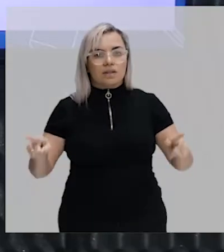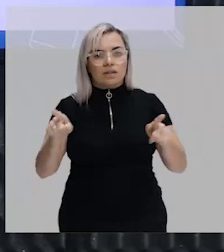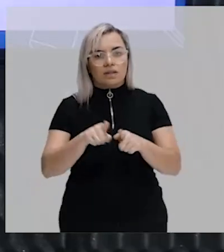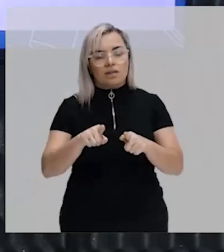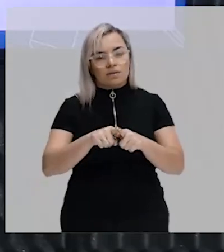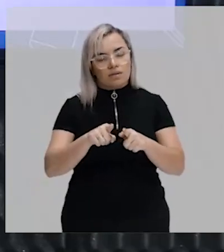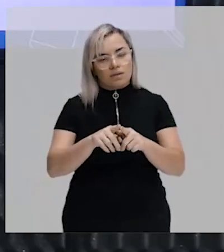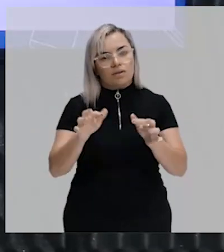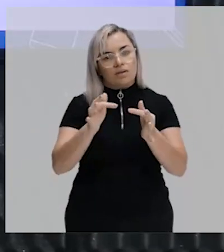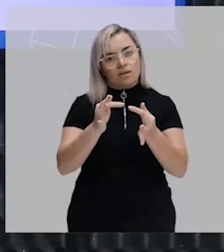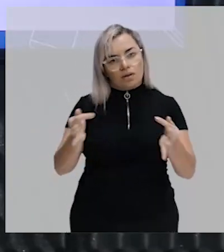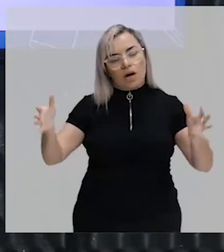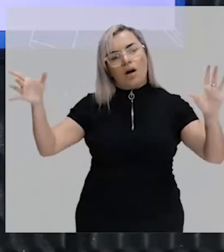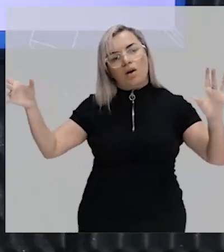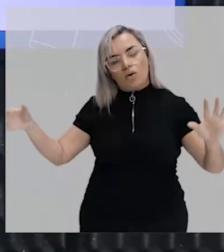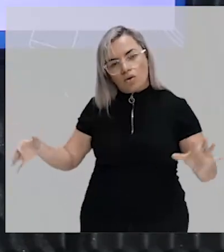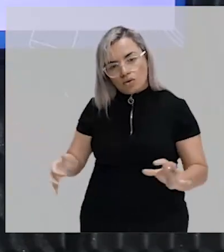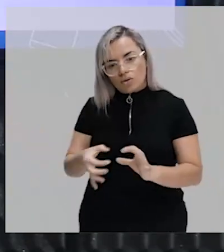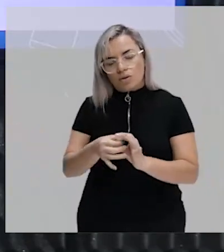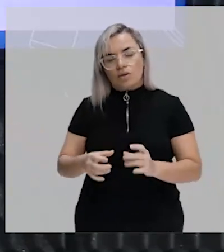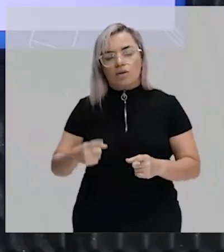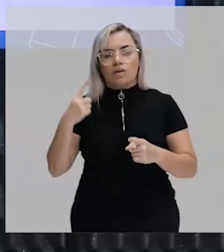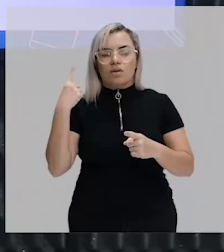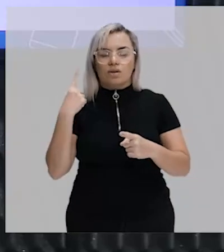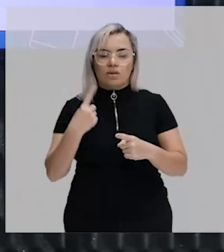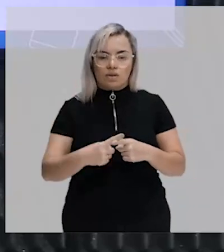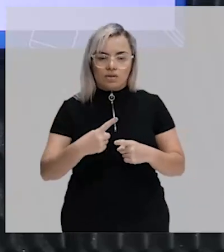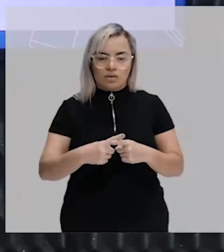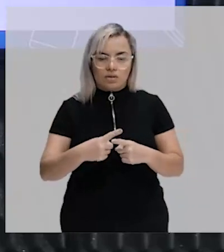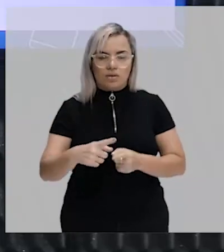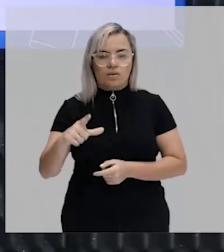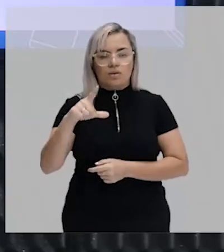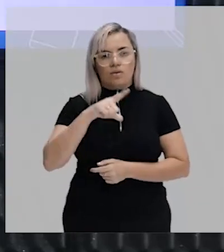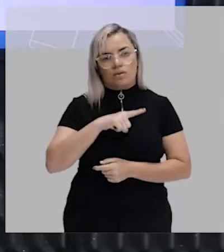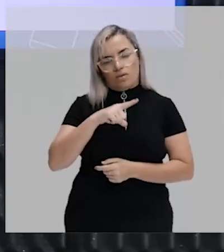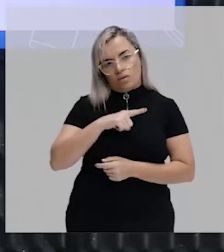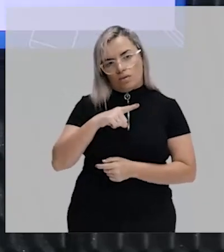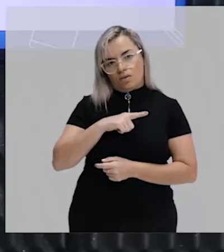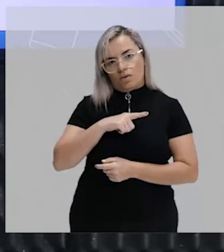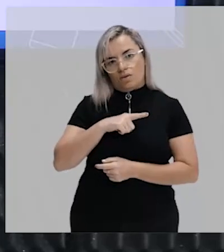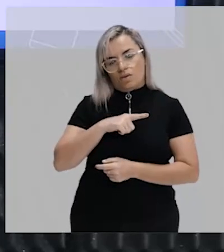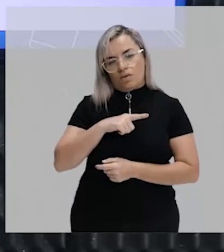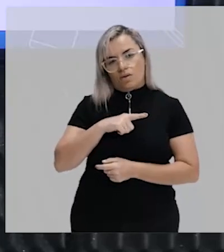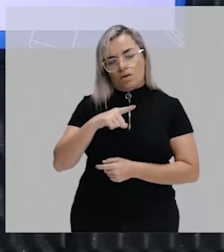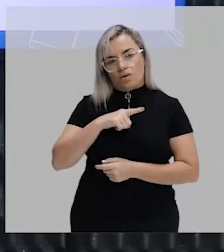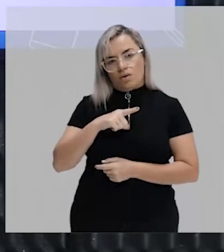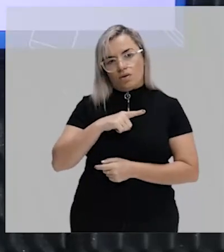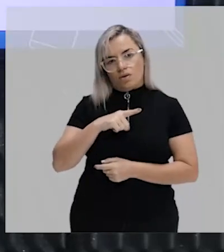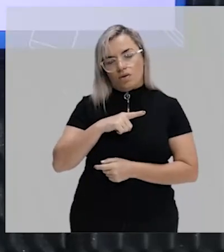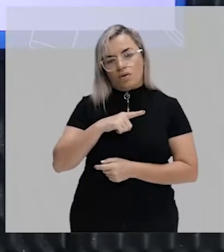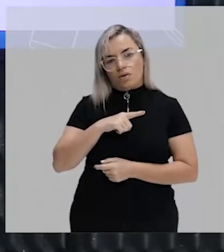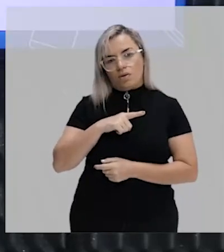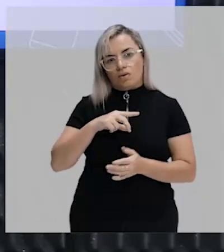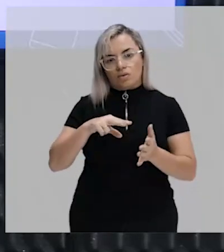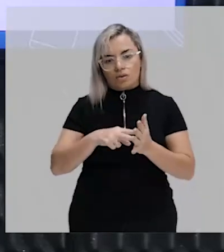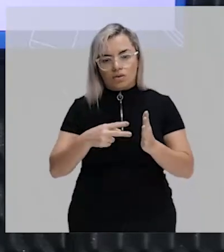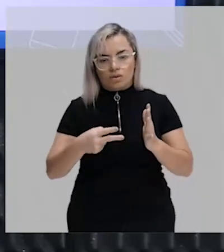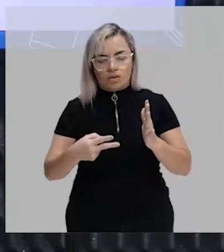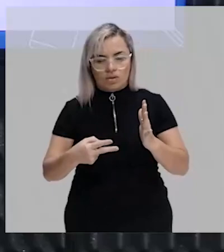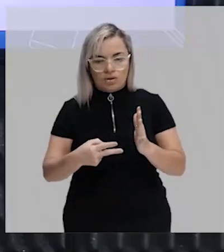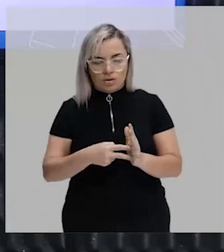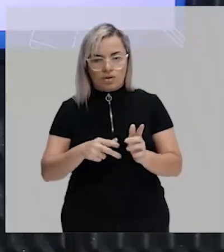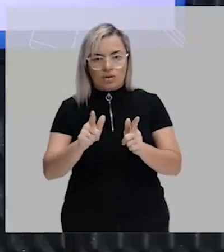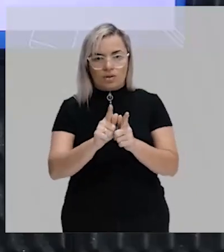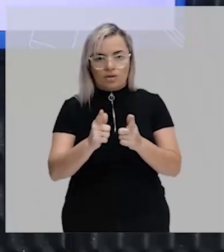conjunção. Por quê? Porque elas têm um valor gramatical, elas não têm um valor lexical. Então,